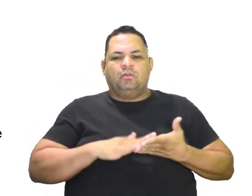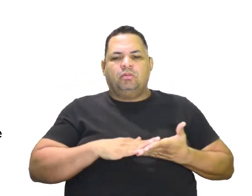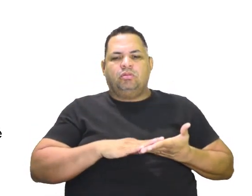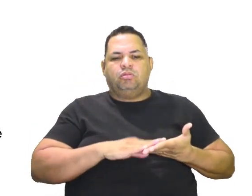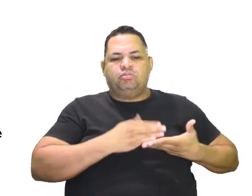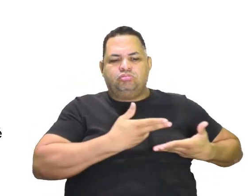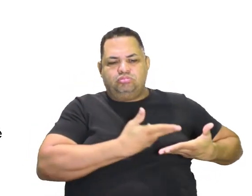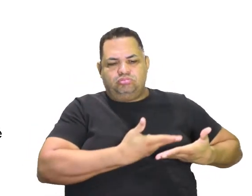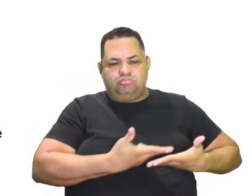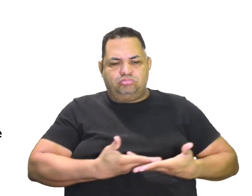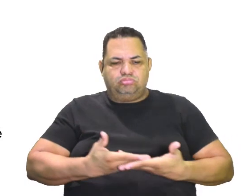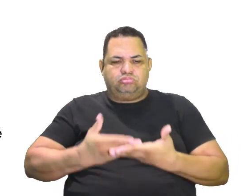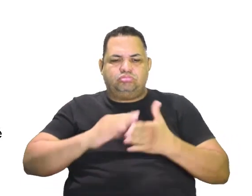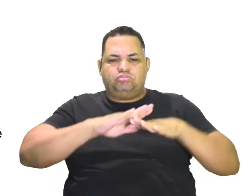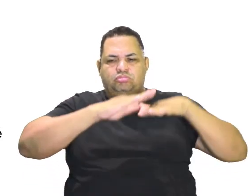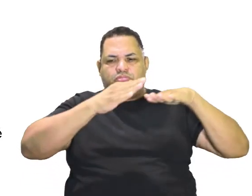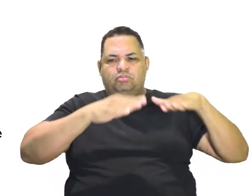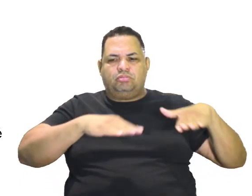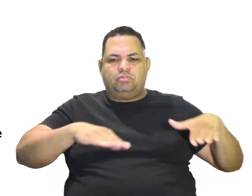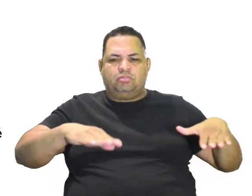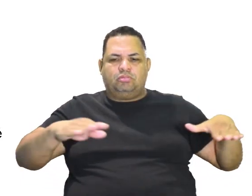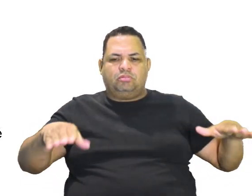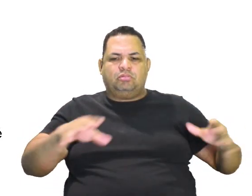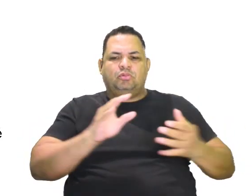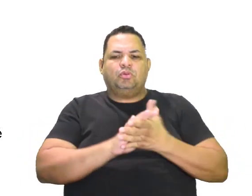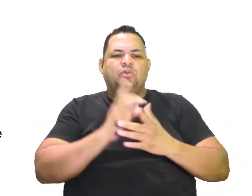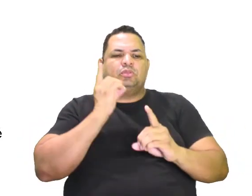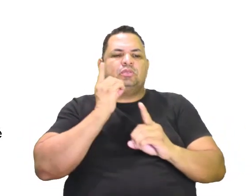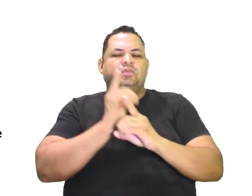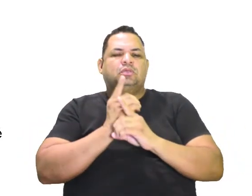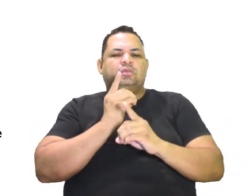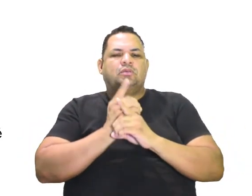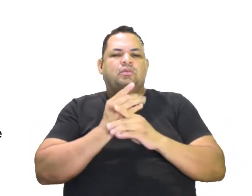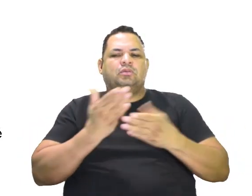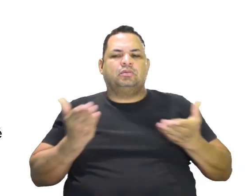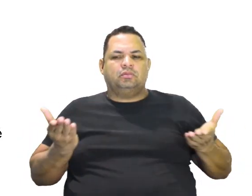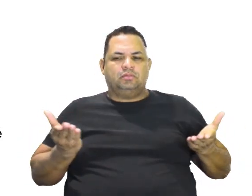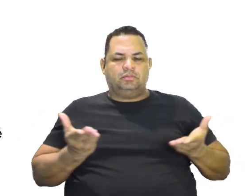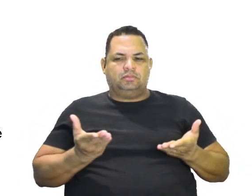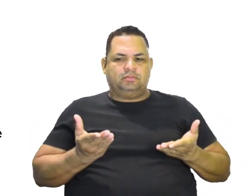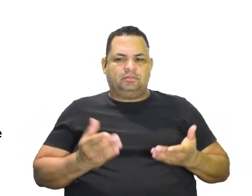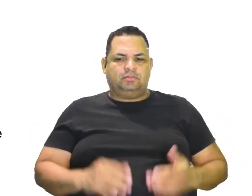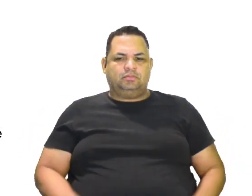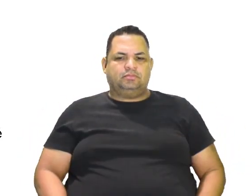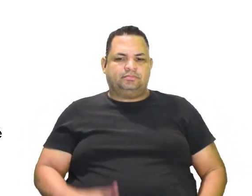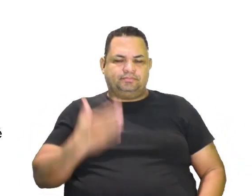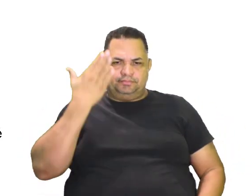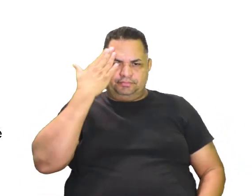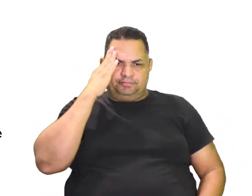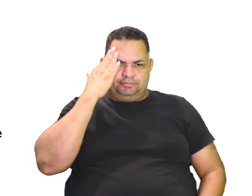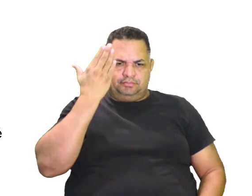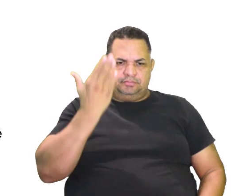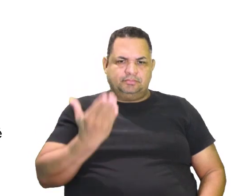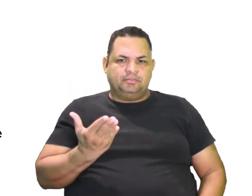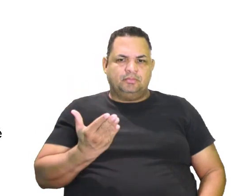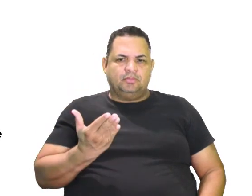praia pela maré, onde é encontrado. Entenderam?